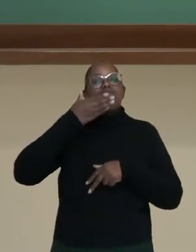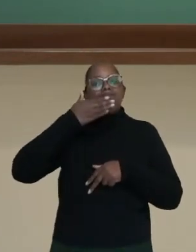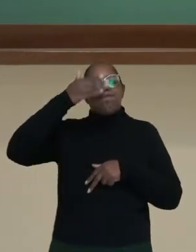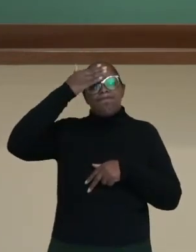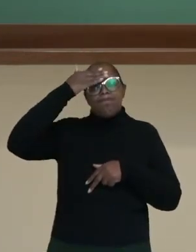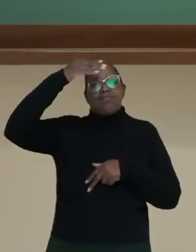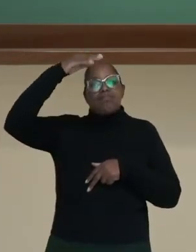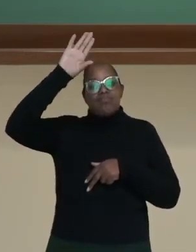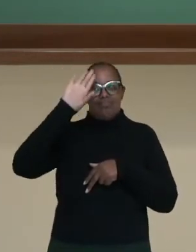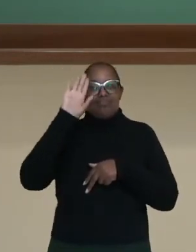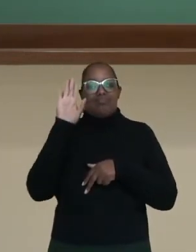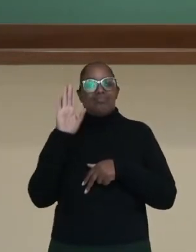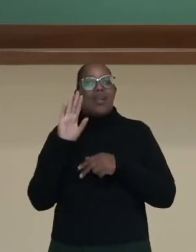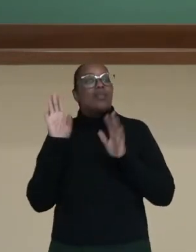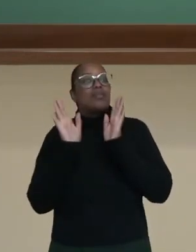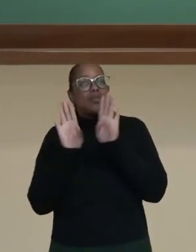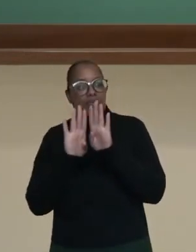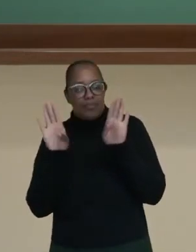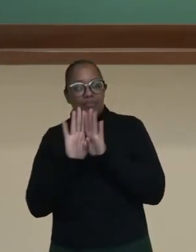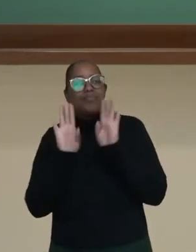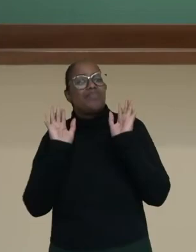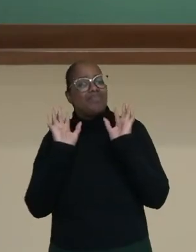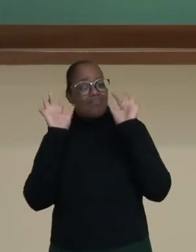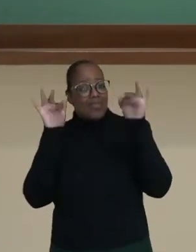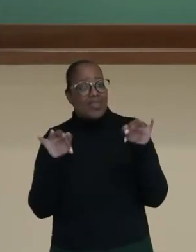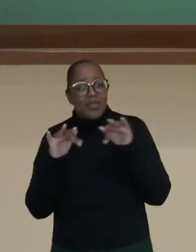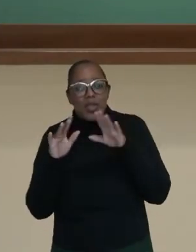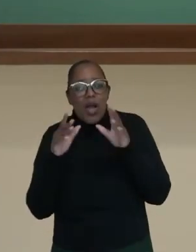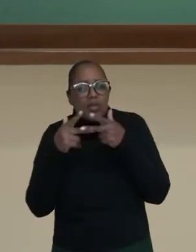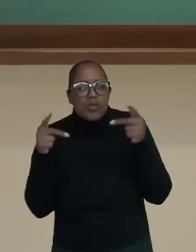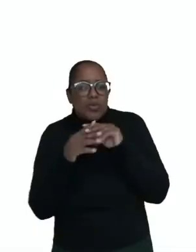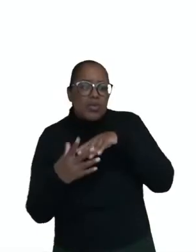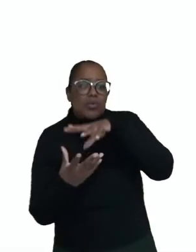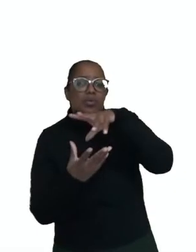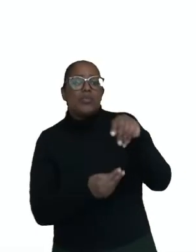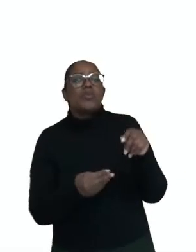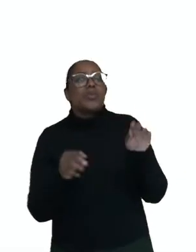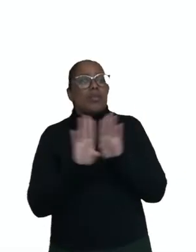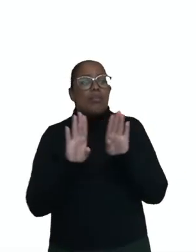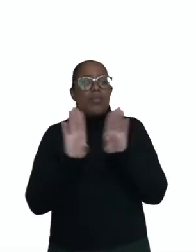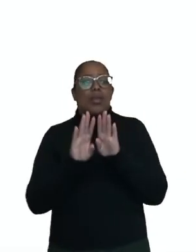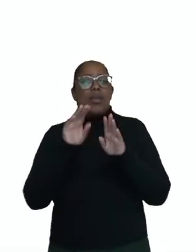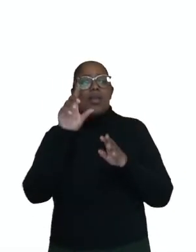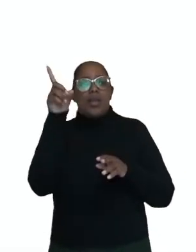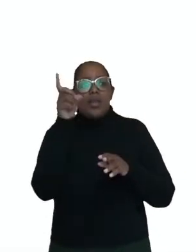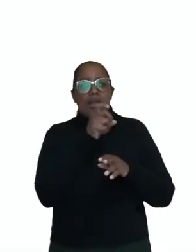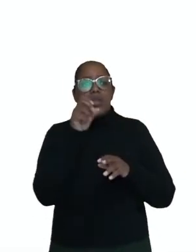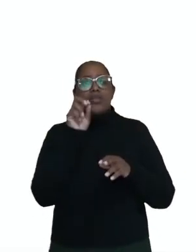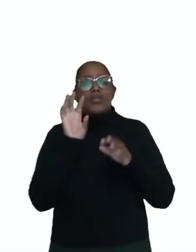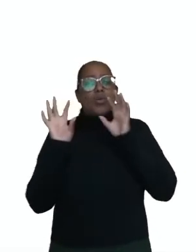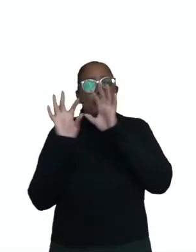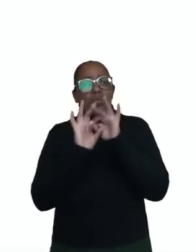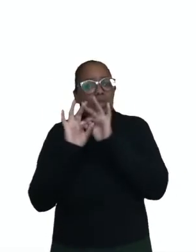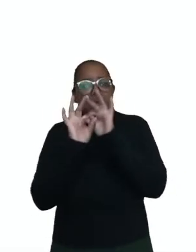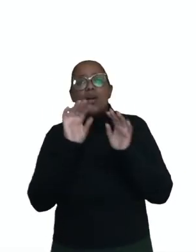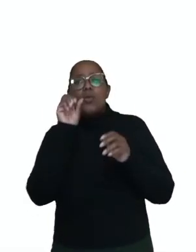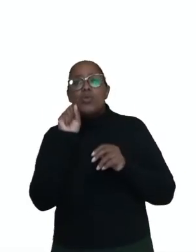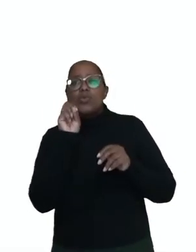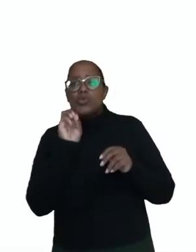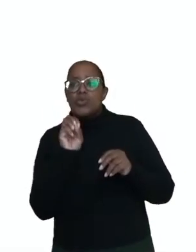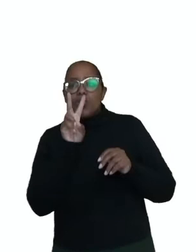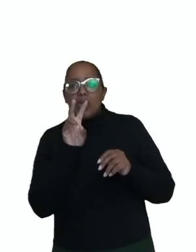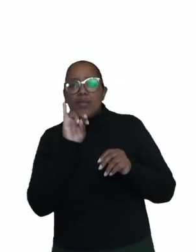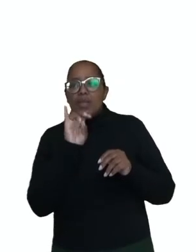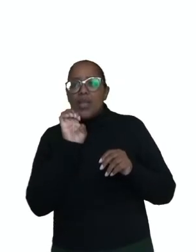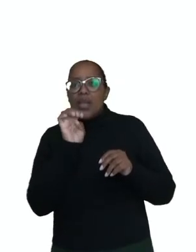separação na China. E finalizando o aspecto mundial, a questão soviética, que obviamente pós a formação da União